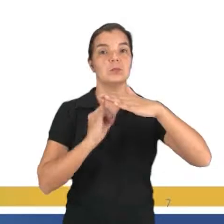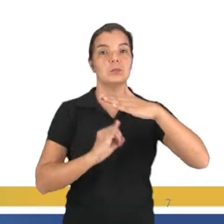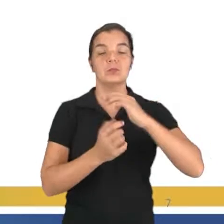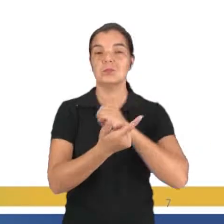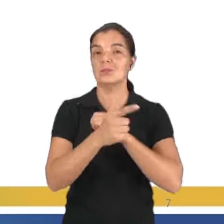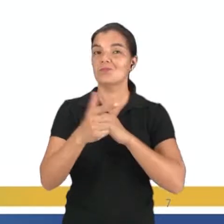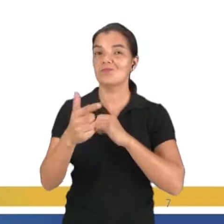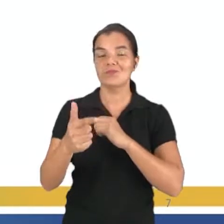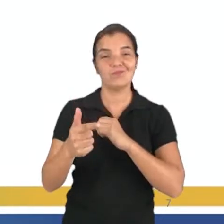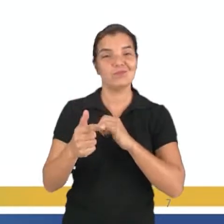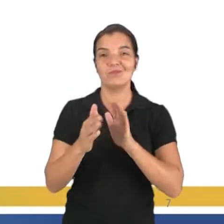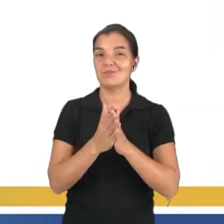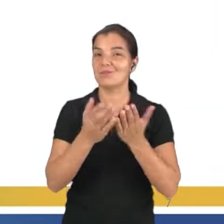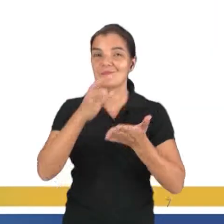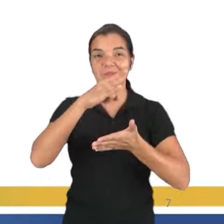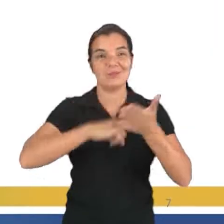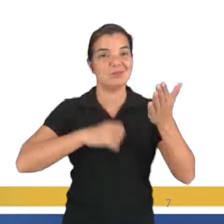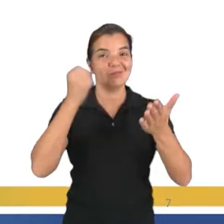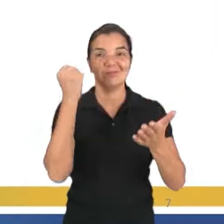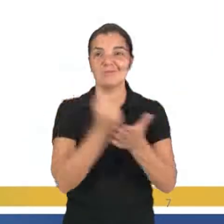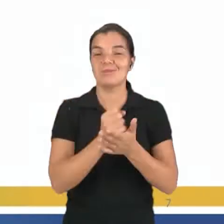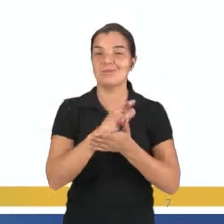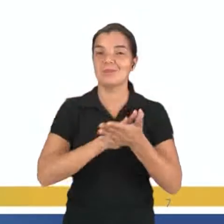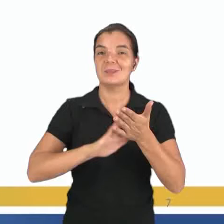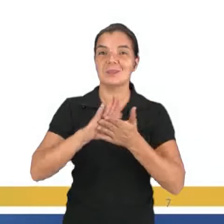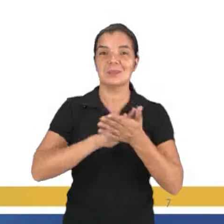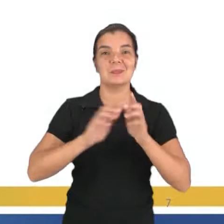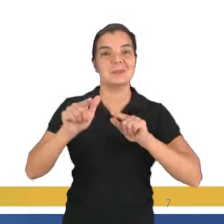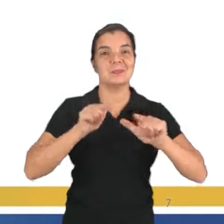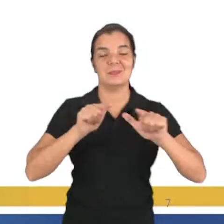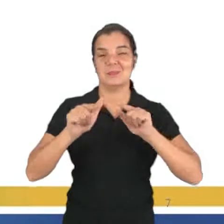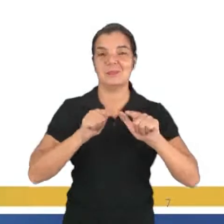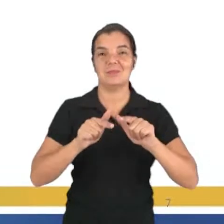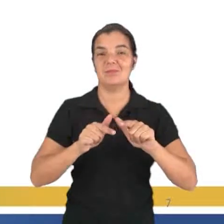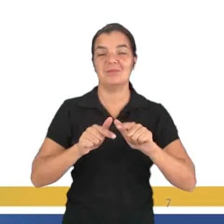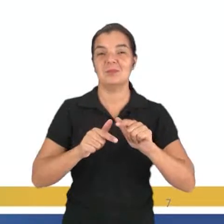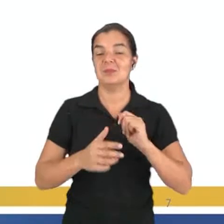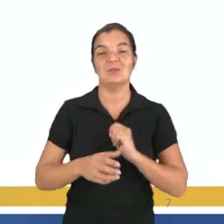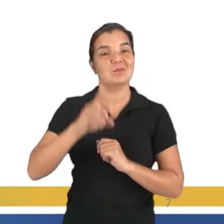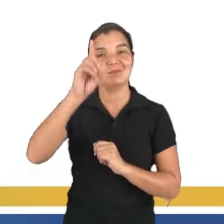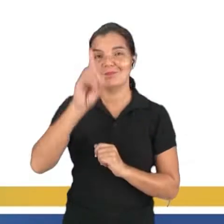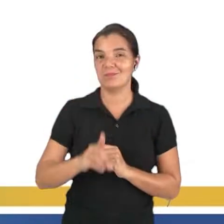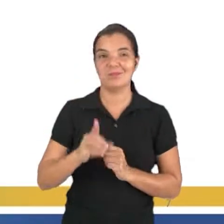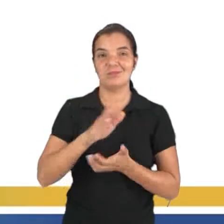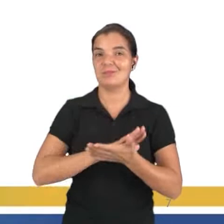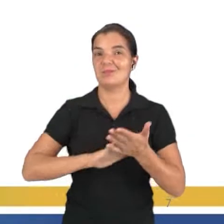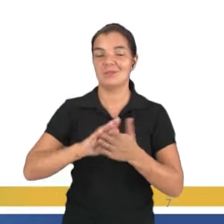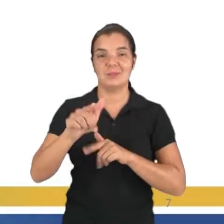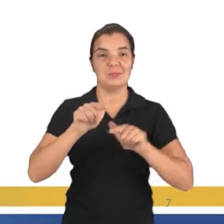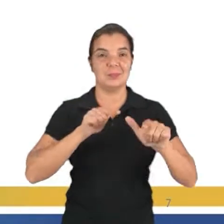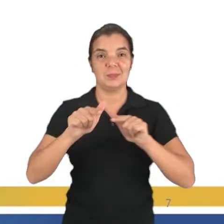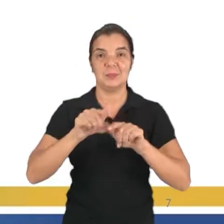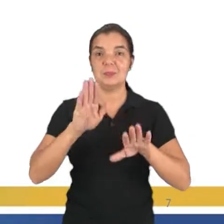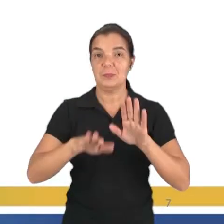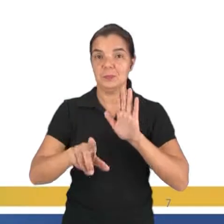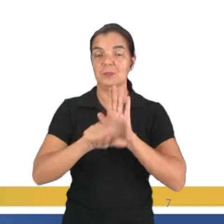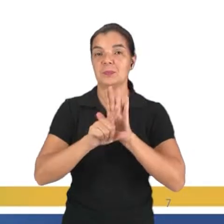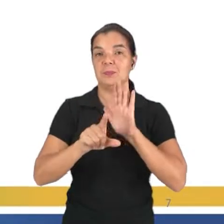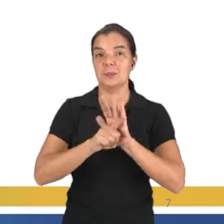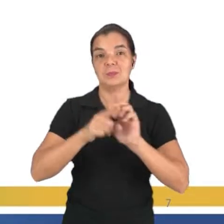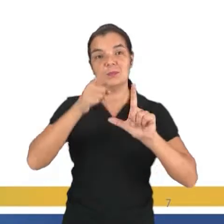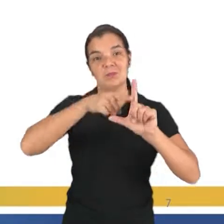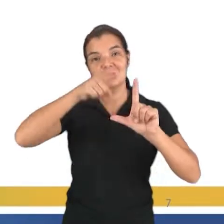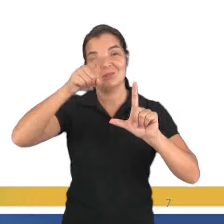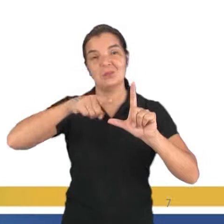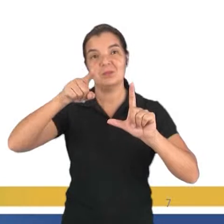não tem vínculo, né? Empregatício, não garante direitos ao trabalhador. De acordo com o gráfico,